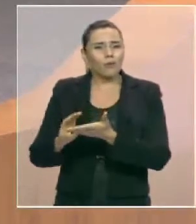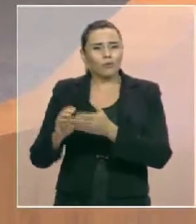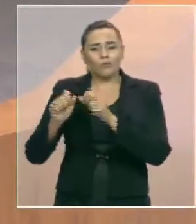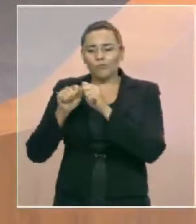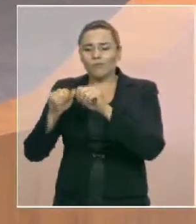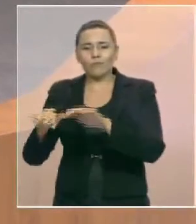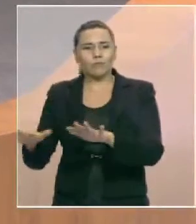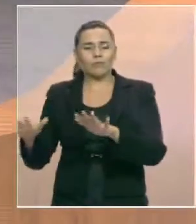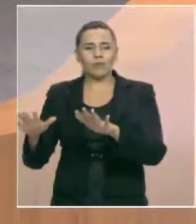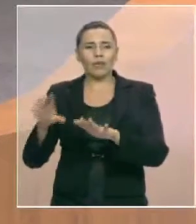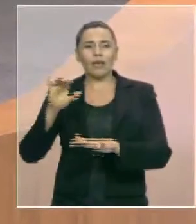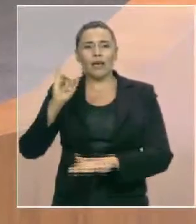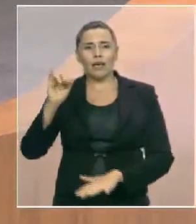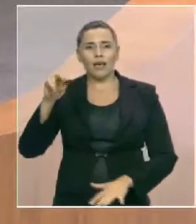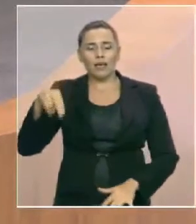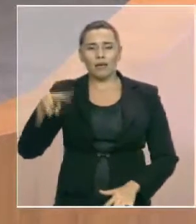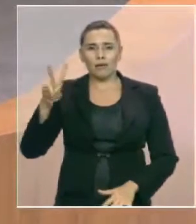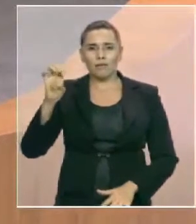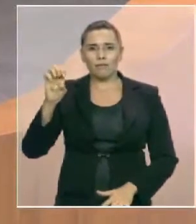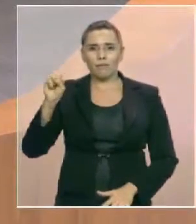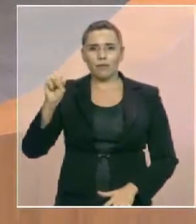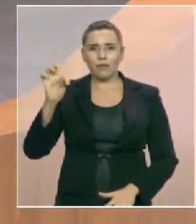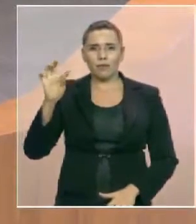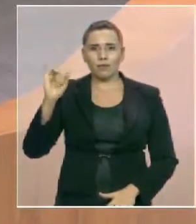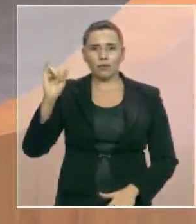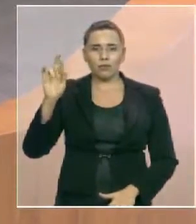Está aqui no projeto de lei.